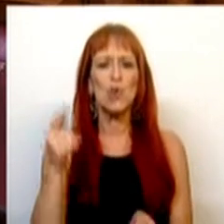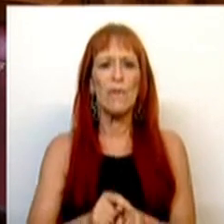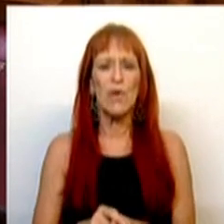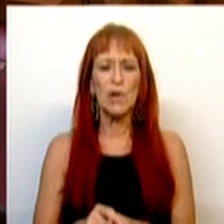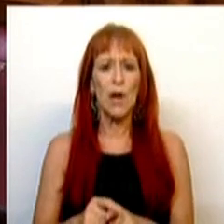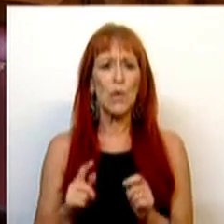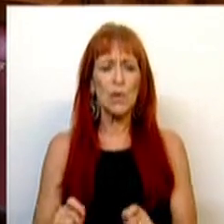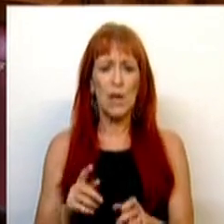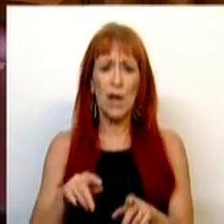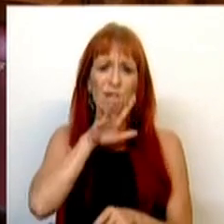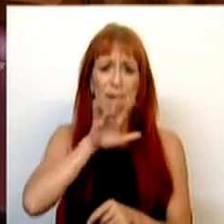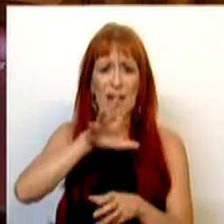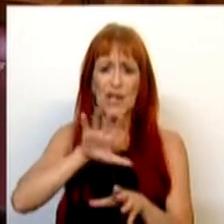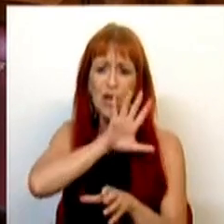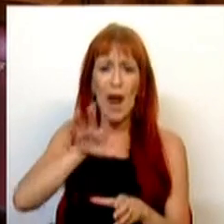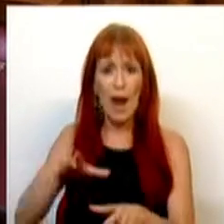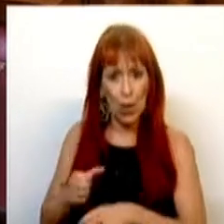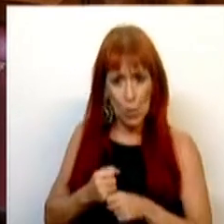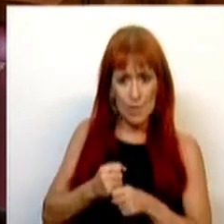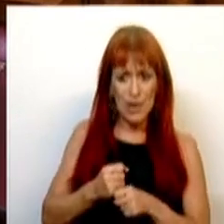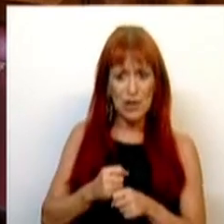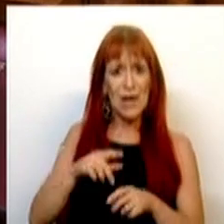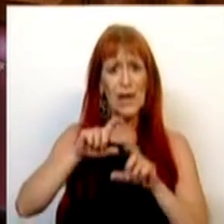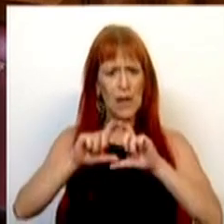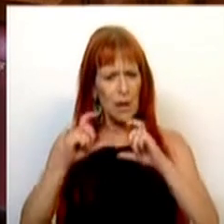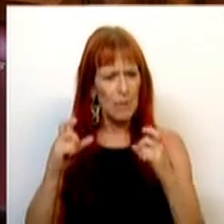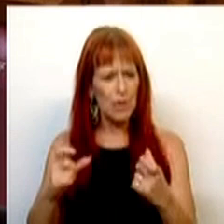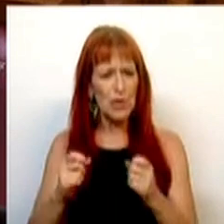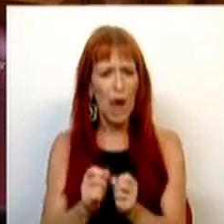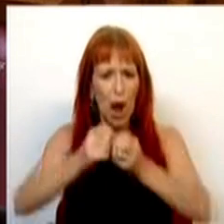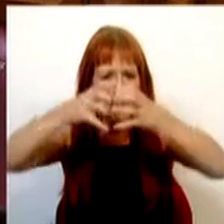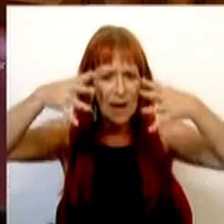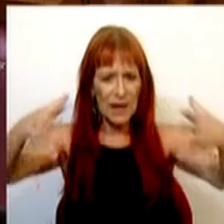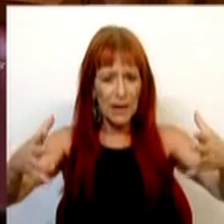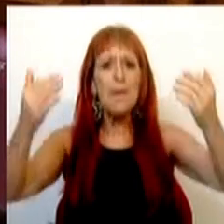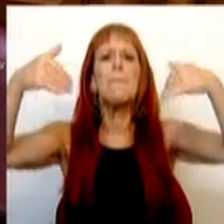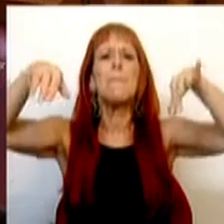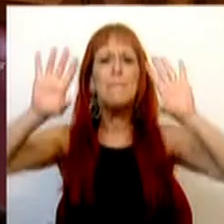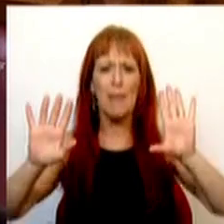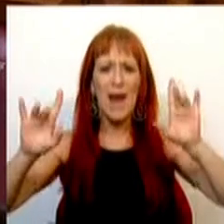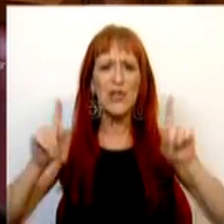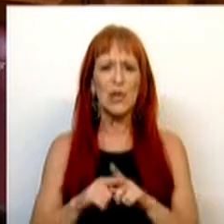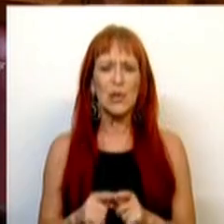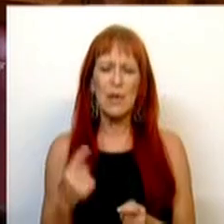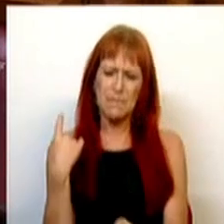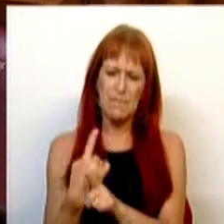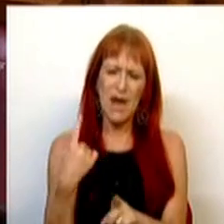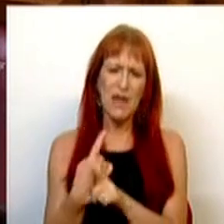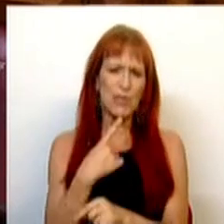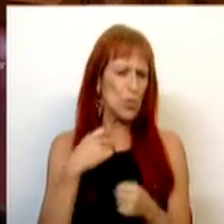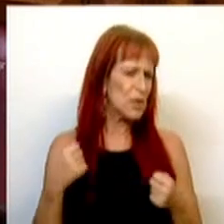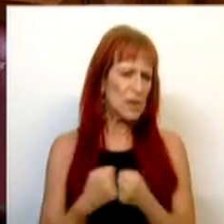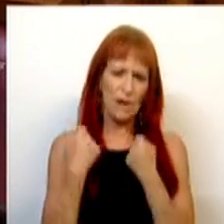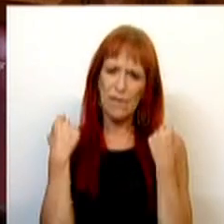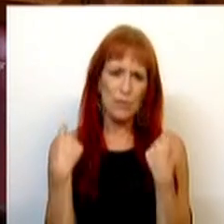em famílias de acolhimento e em apartamentos aumentou. Contudo, subsistem enormes